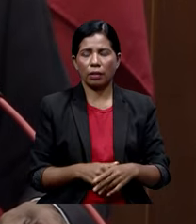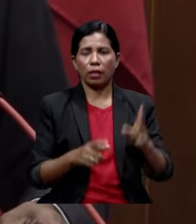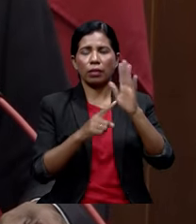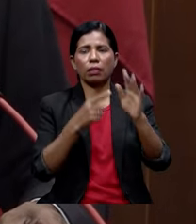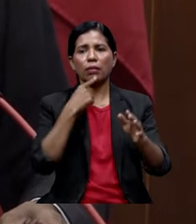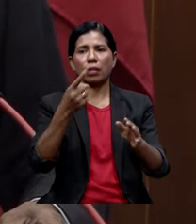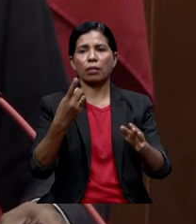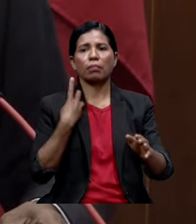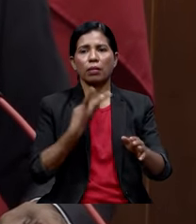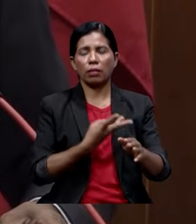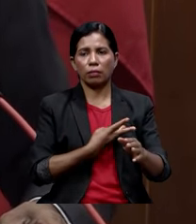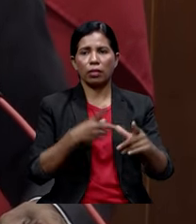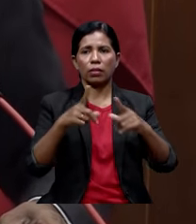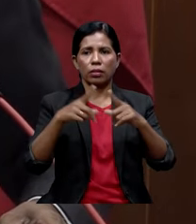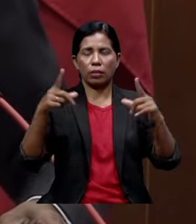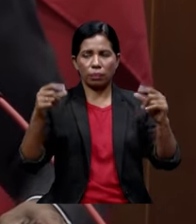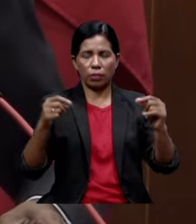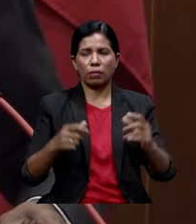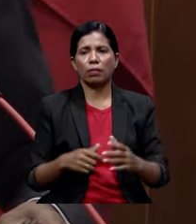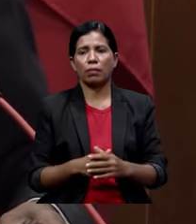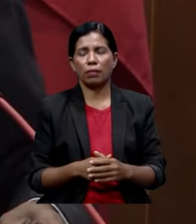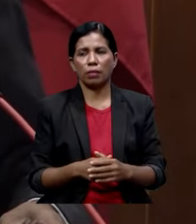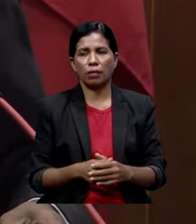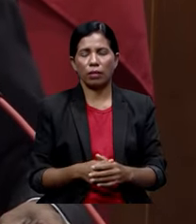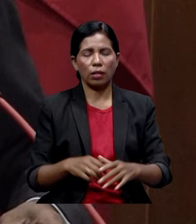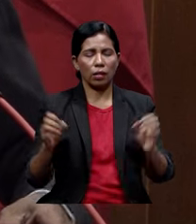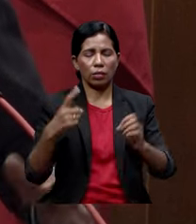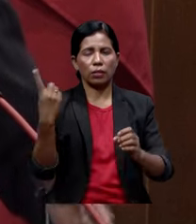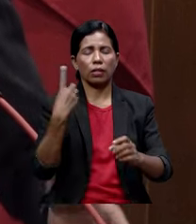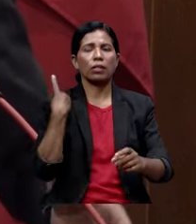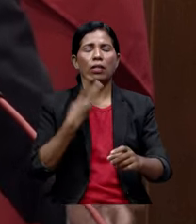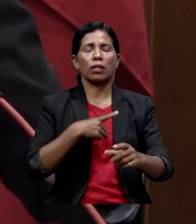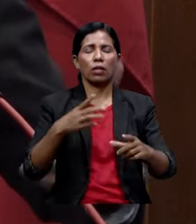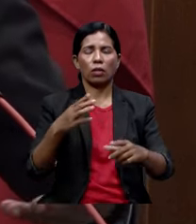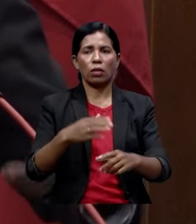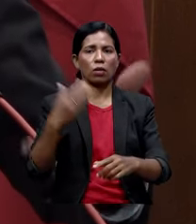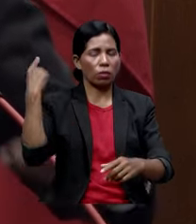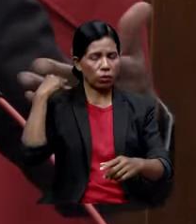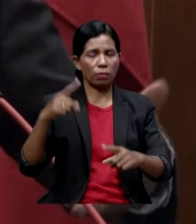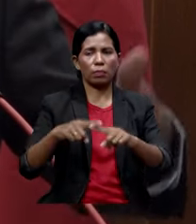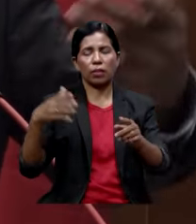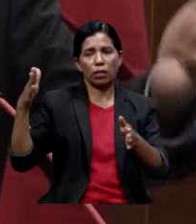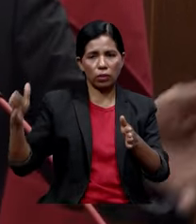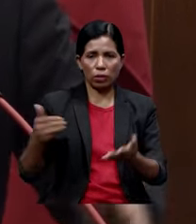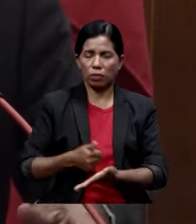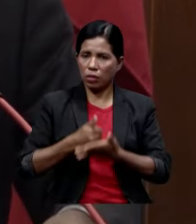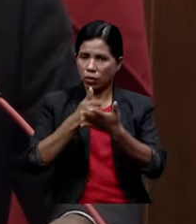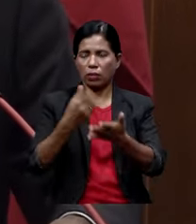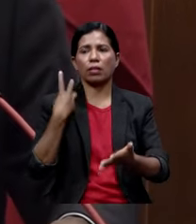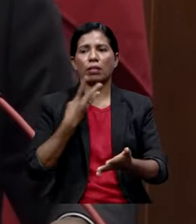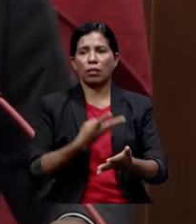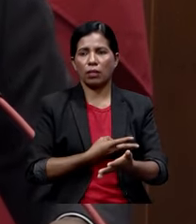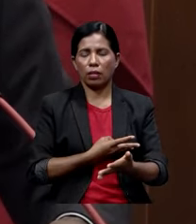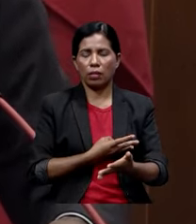kata Japão lá hoje é itina koto mas é itina sorin o de bela ajuda ita a